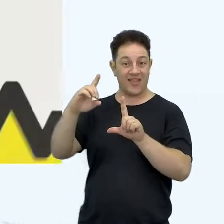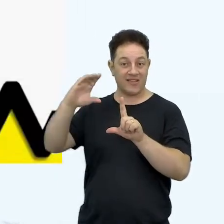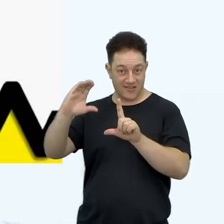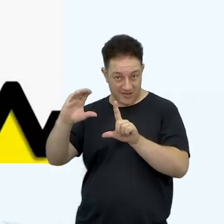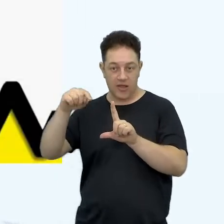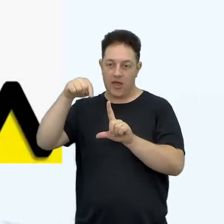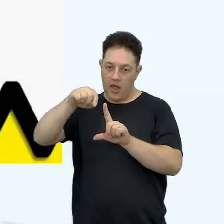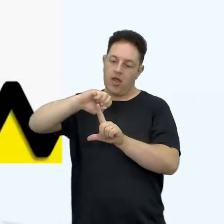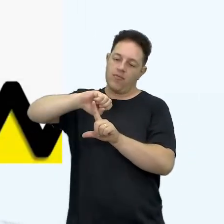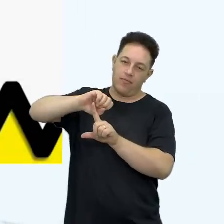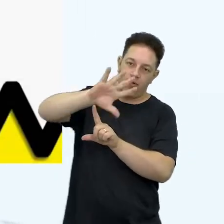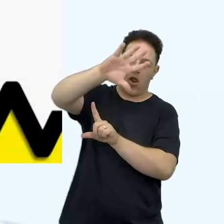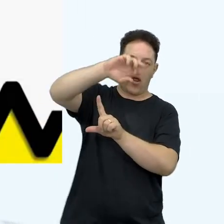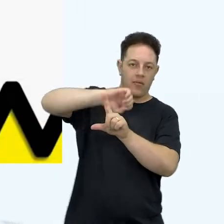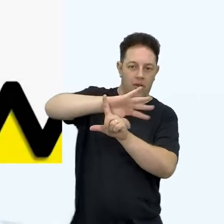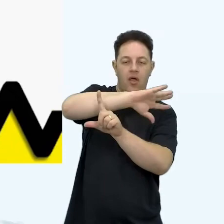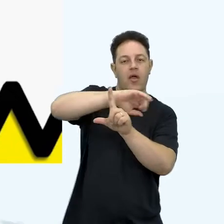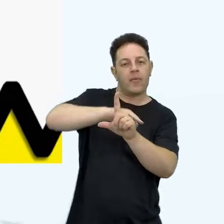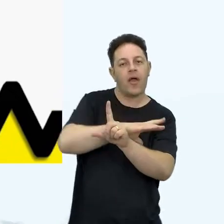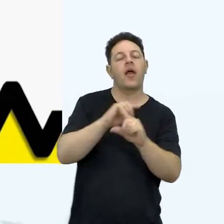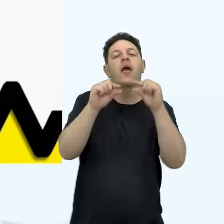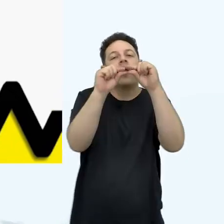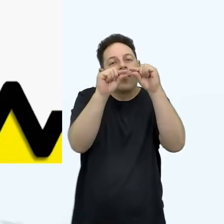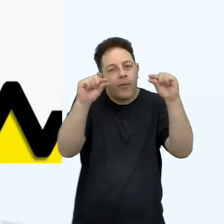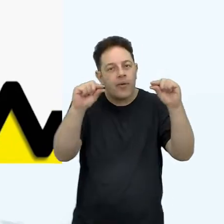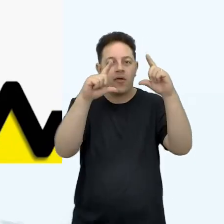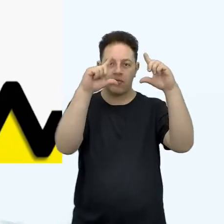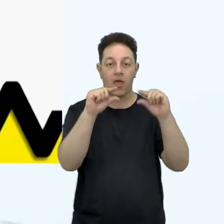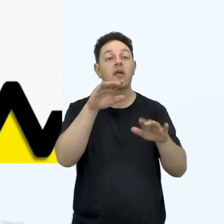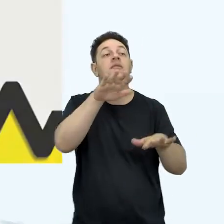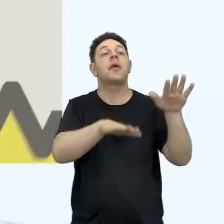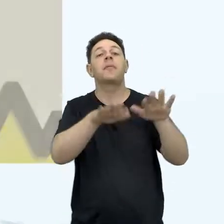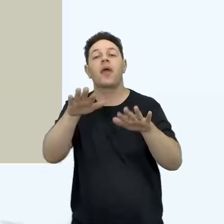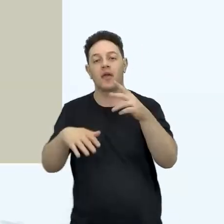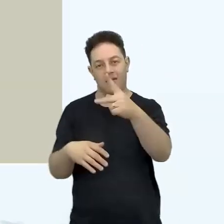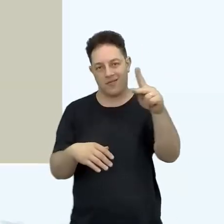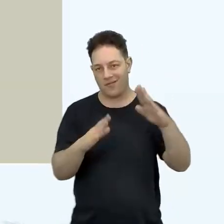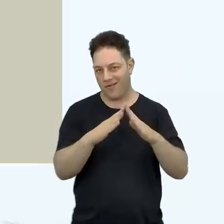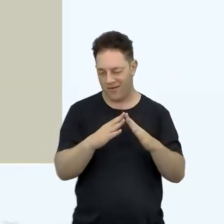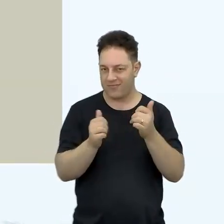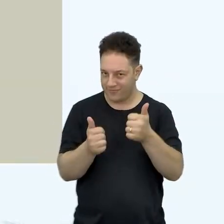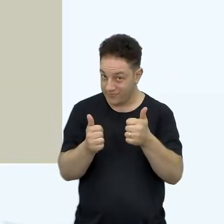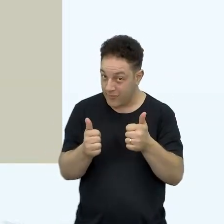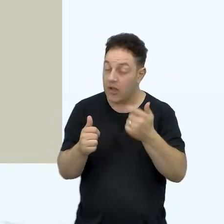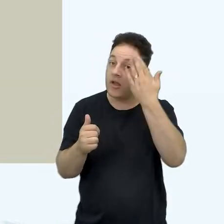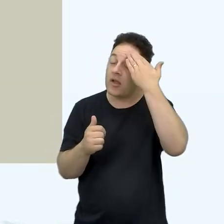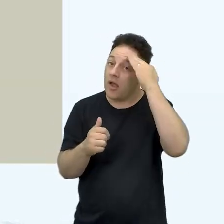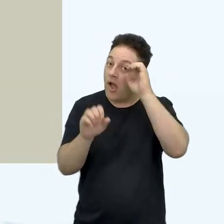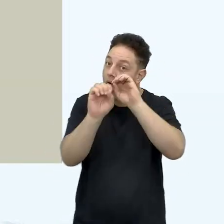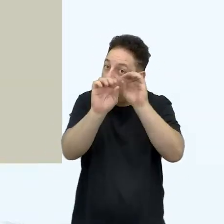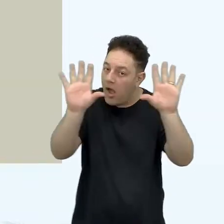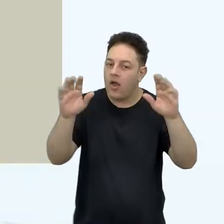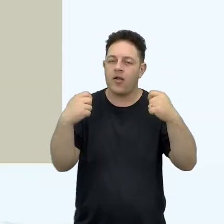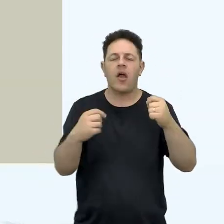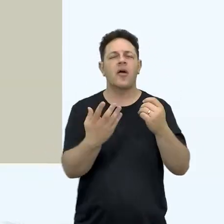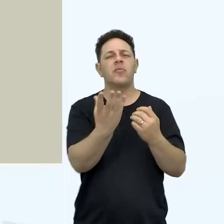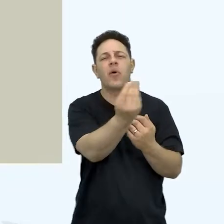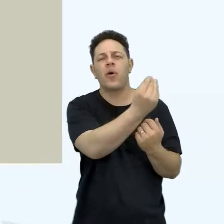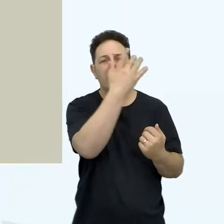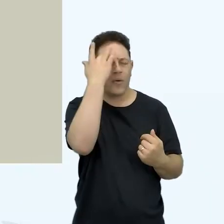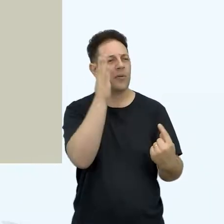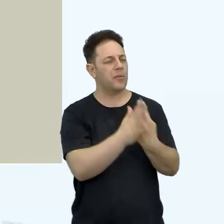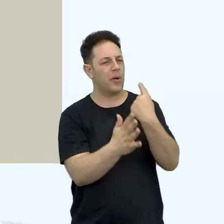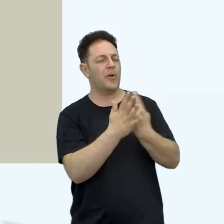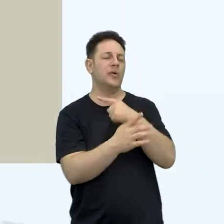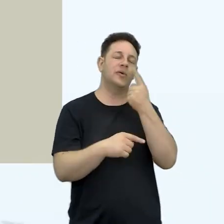a redução das bitolas de acordo com cada circuito, ok? Então isso tem que ficar bem claro, o pessoal tá com muita dúvida com relação a